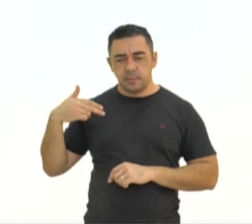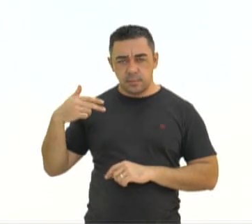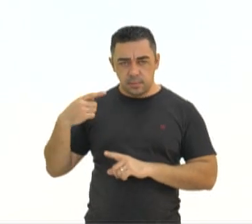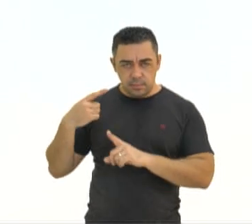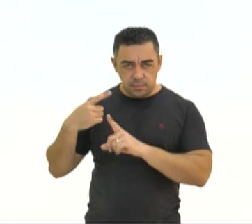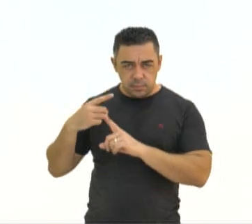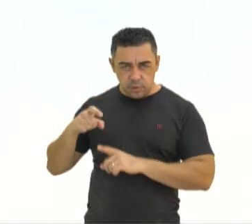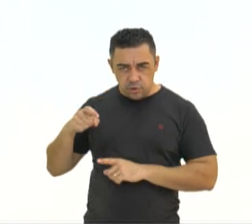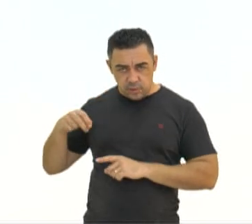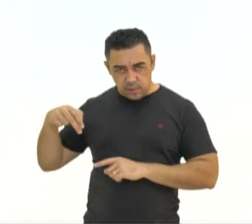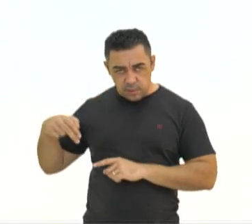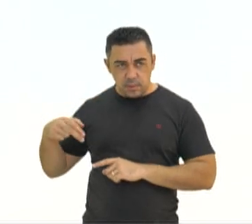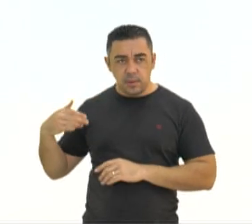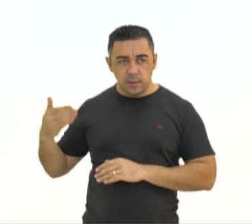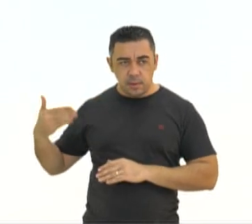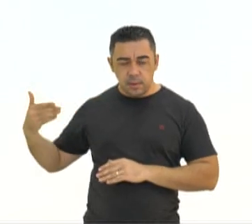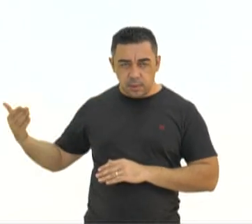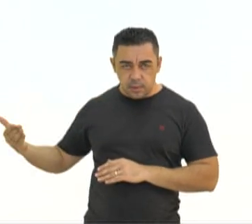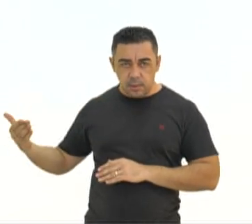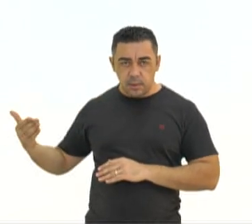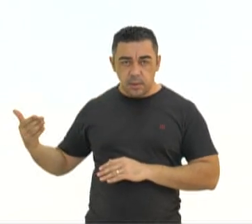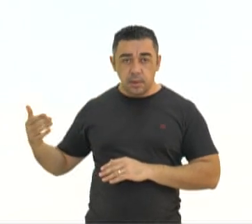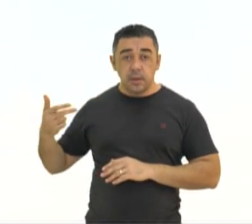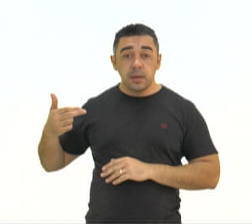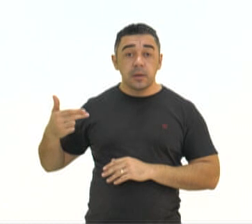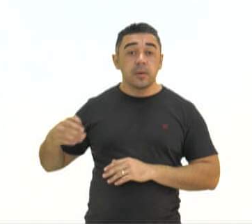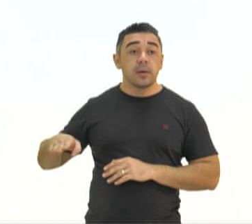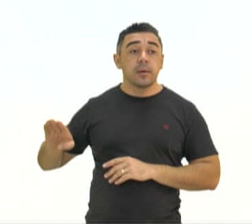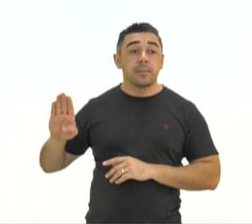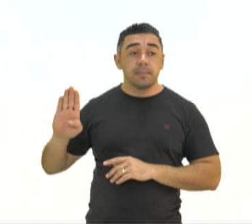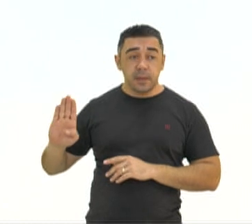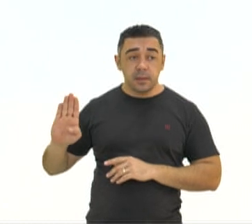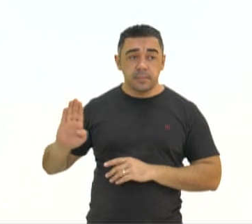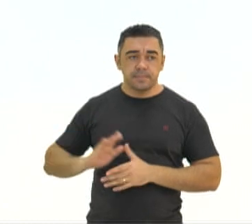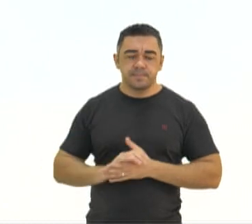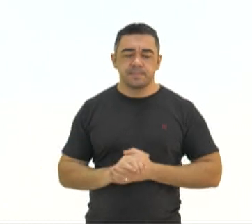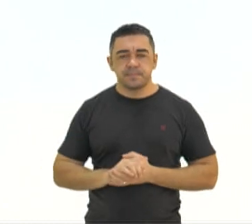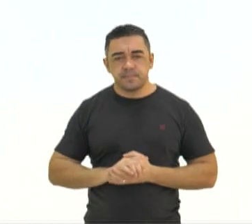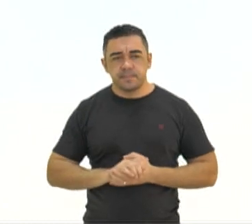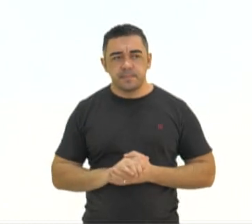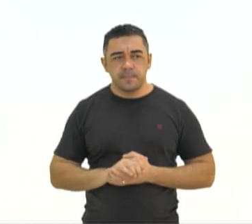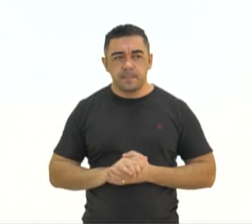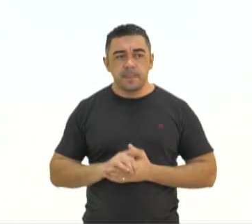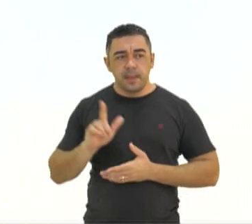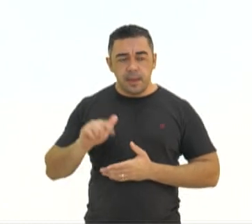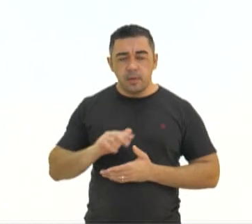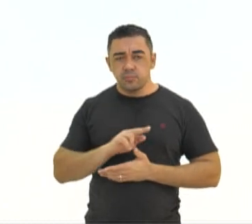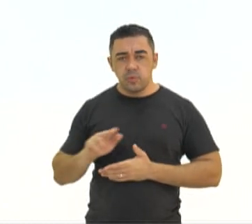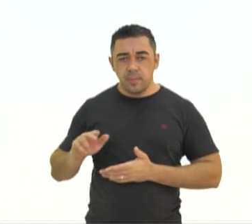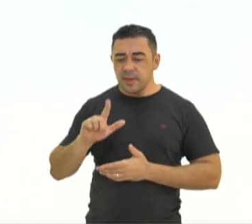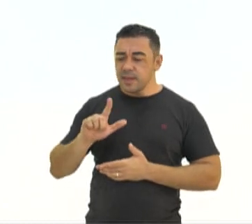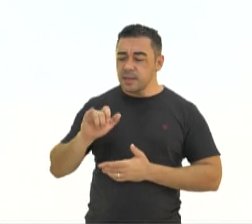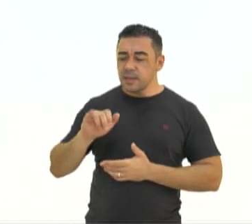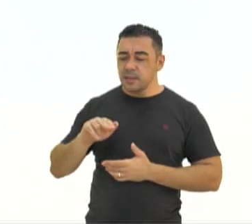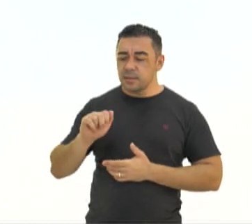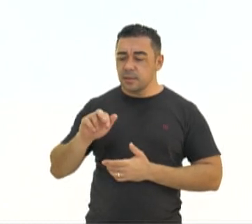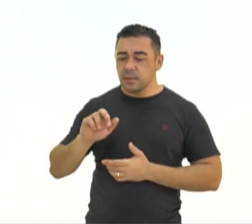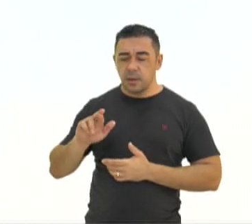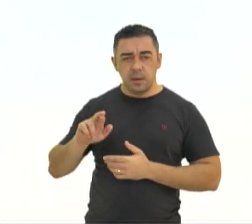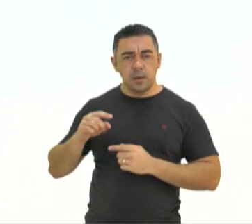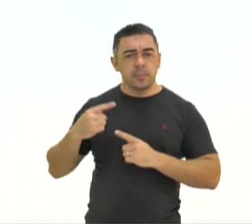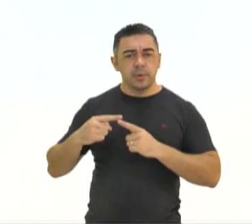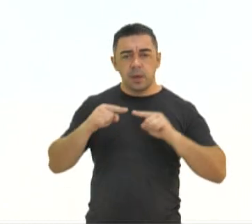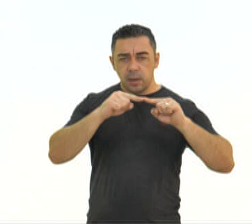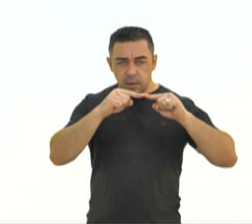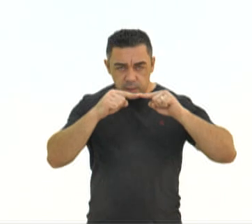axn mais xn, né? Igual a b. É denominada equação linear. Então,